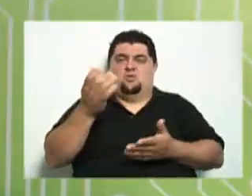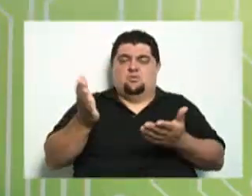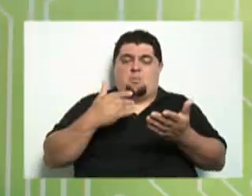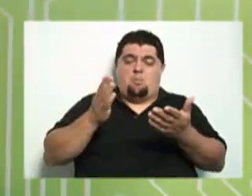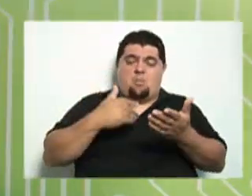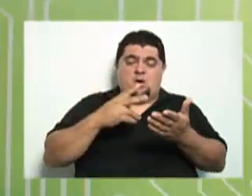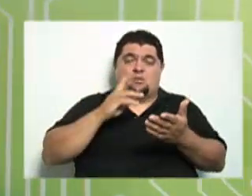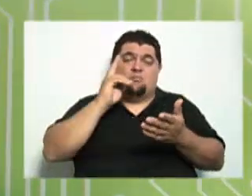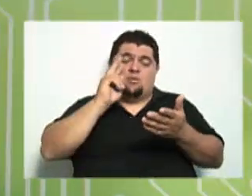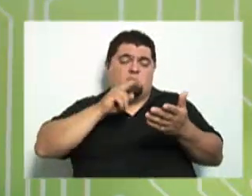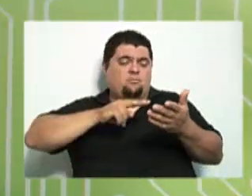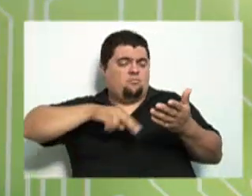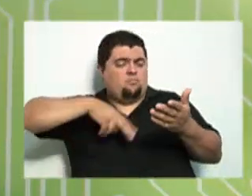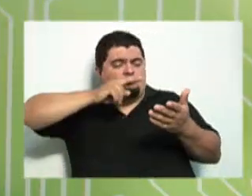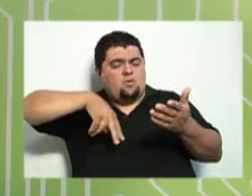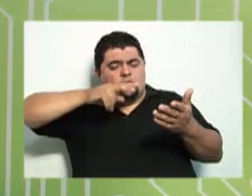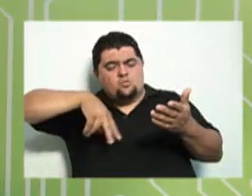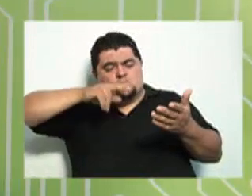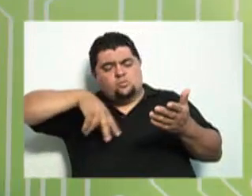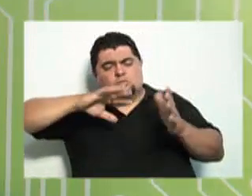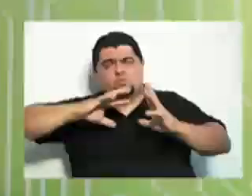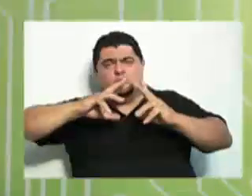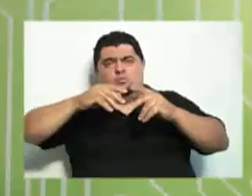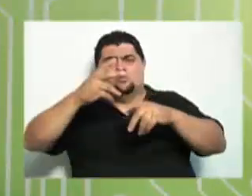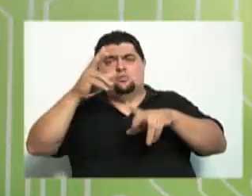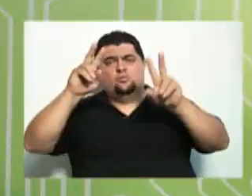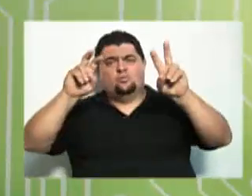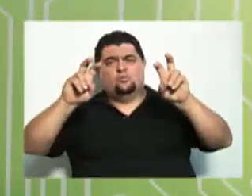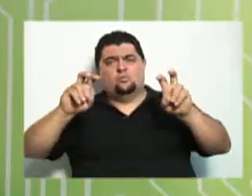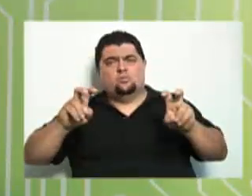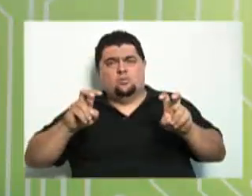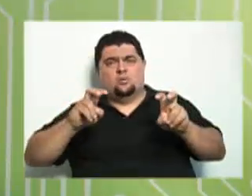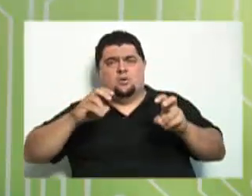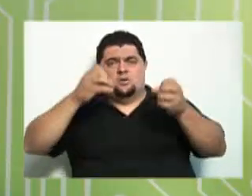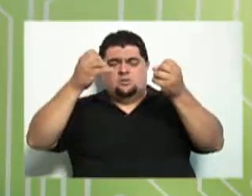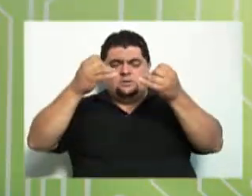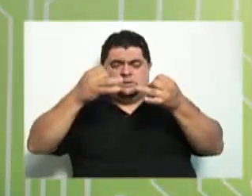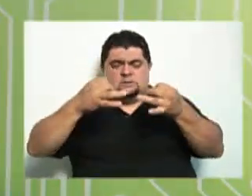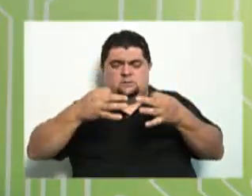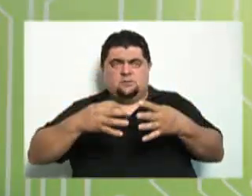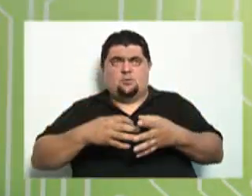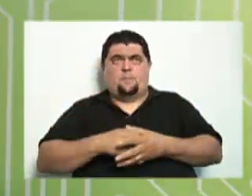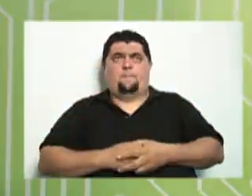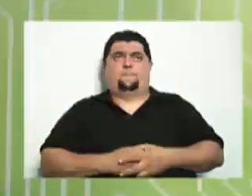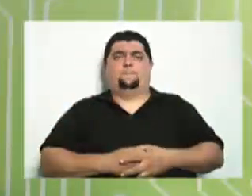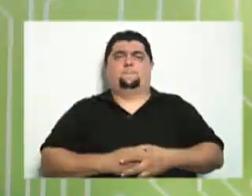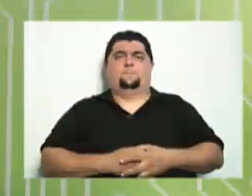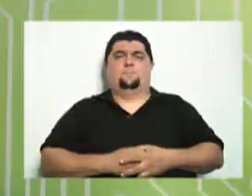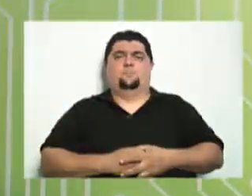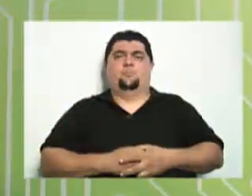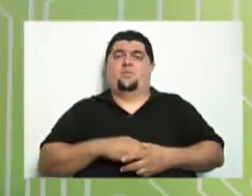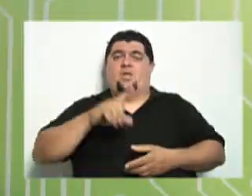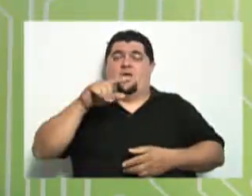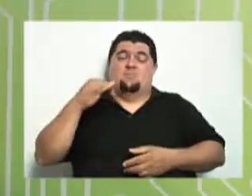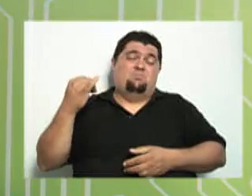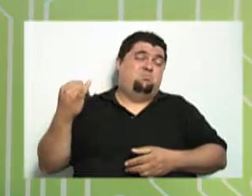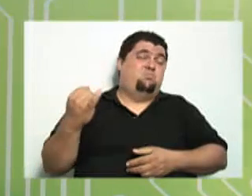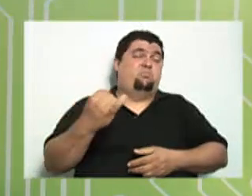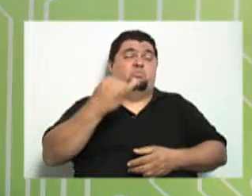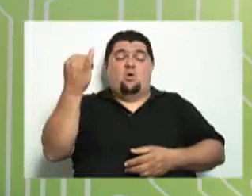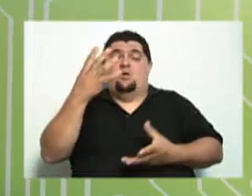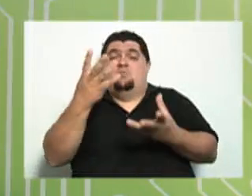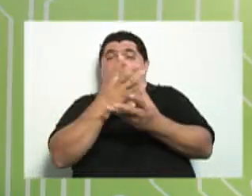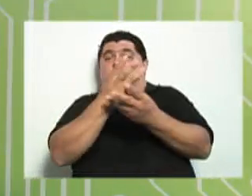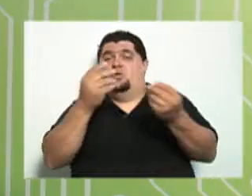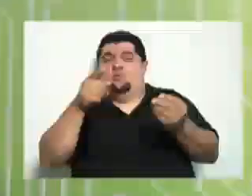onde você vai ver tudo que foi comentado durante a aula em mais detalhes. Queria começar dizendo que é de extrema importância que